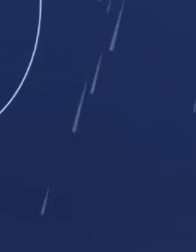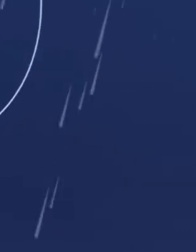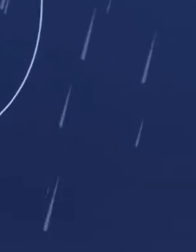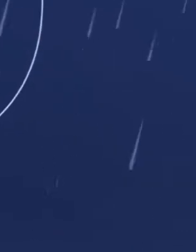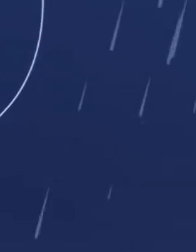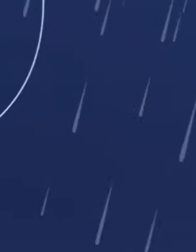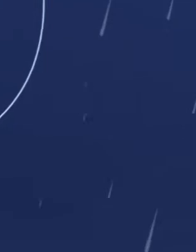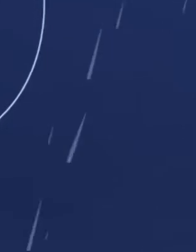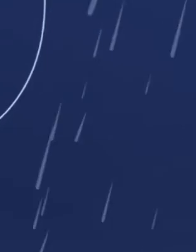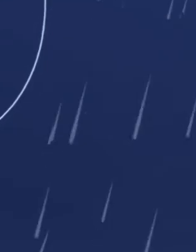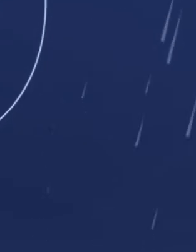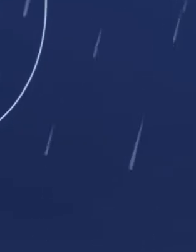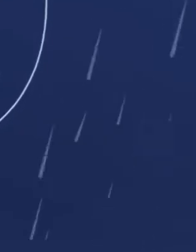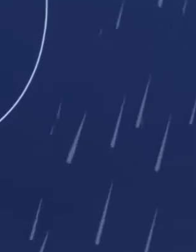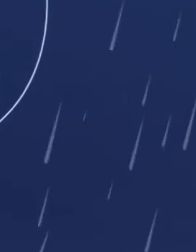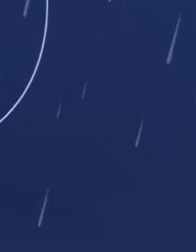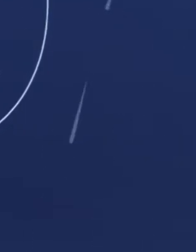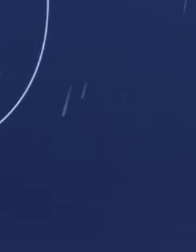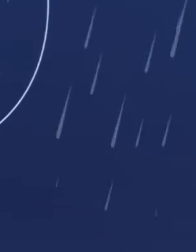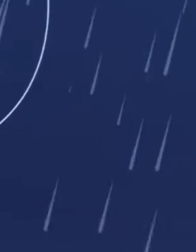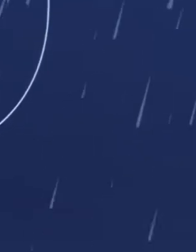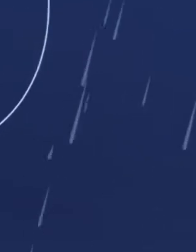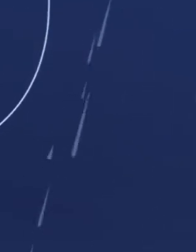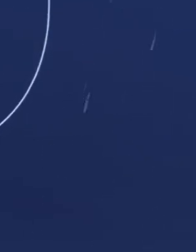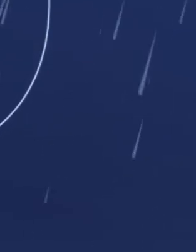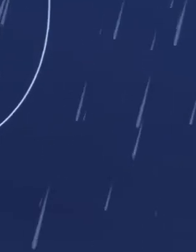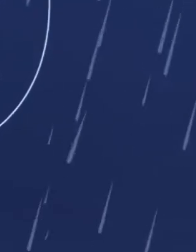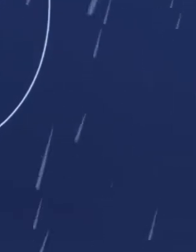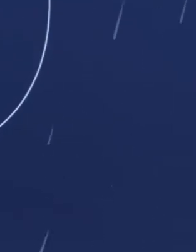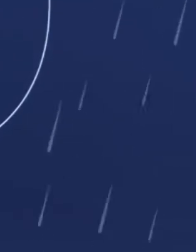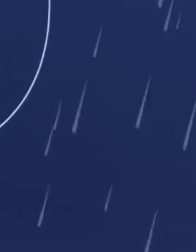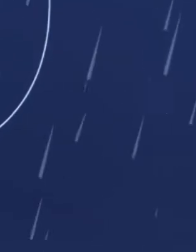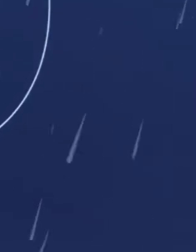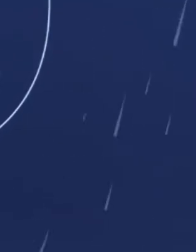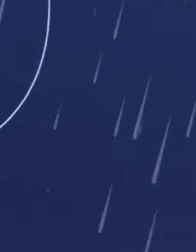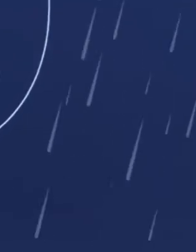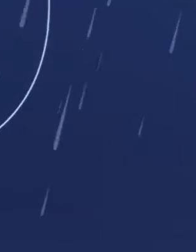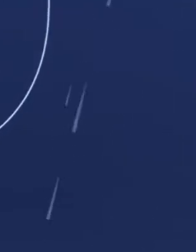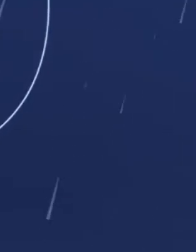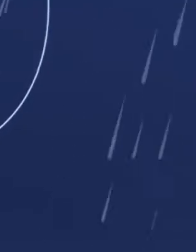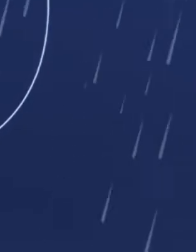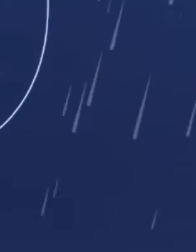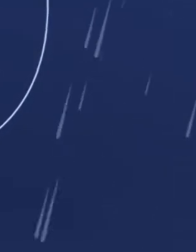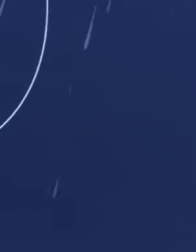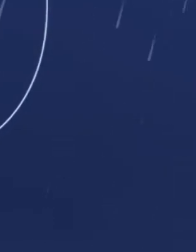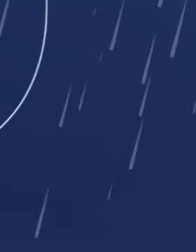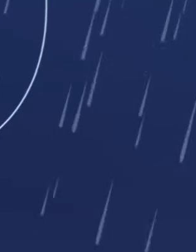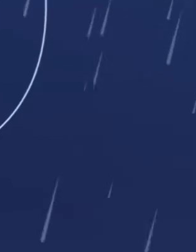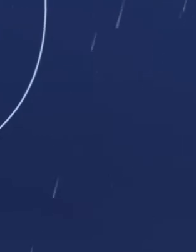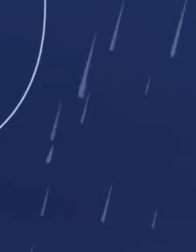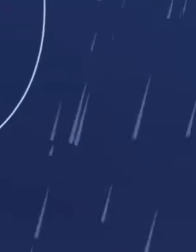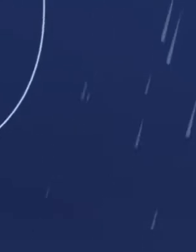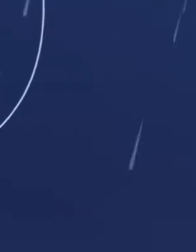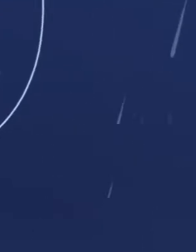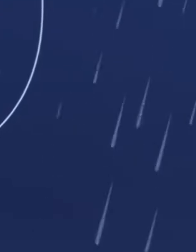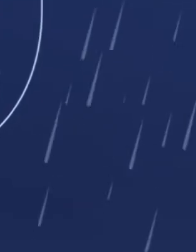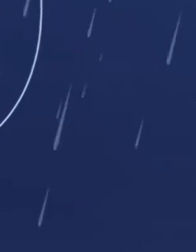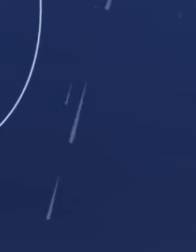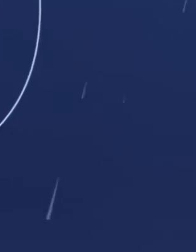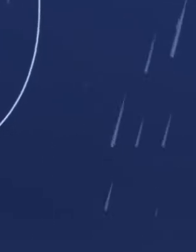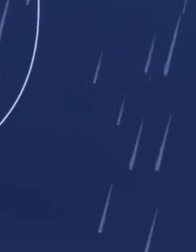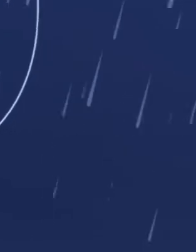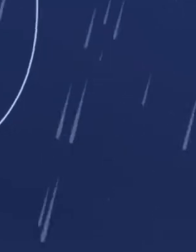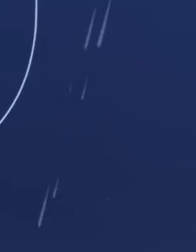mínima de 21 e máxima de 29 graus. Patos de Minas segue essa previsão, com pancadas de chuva a qualquer